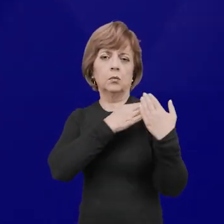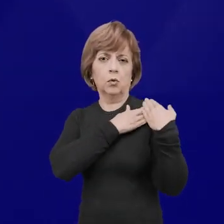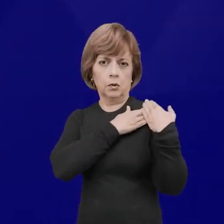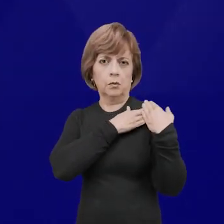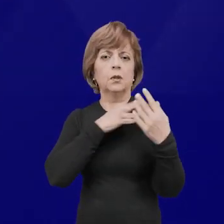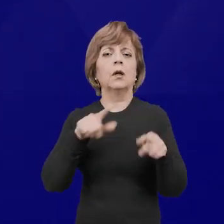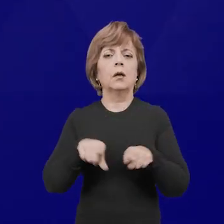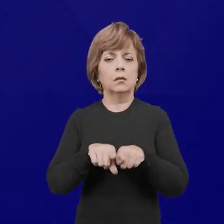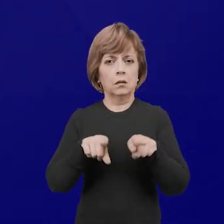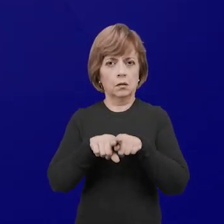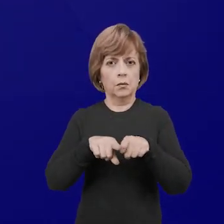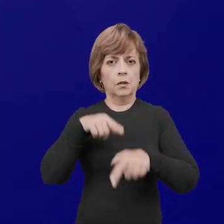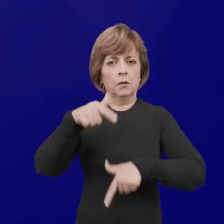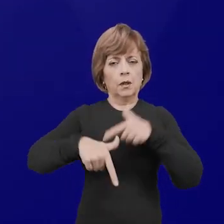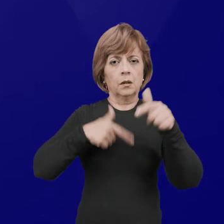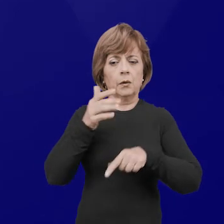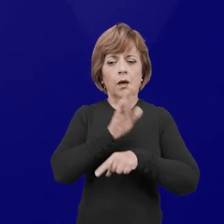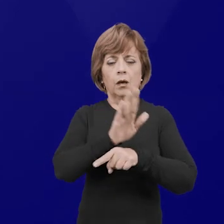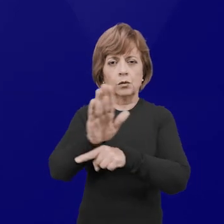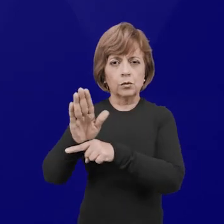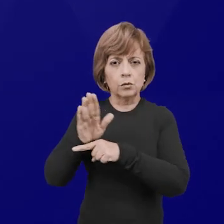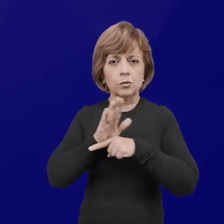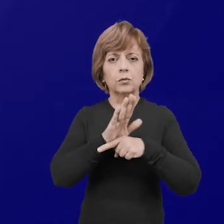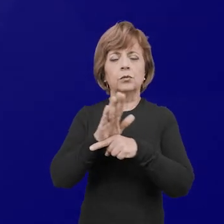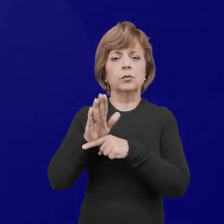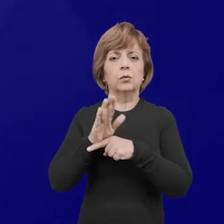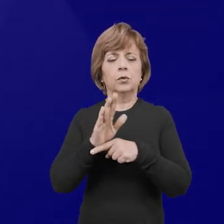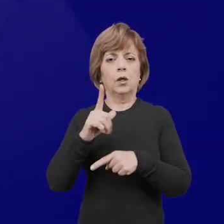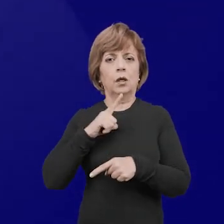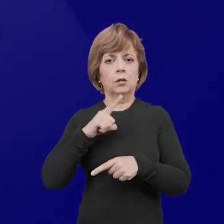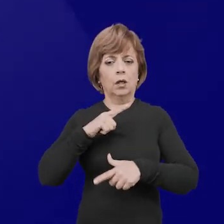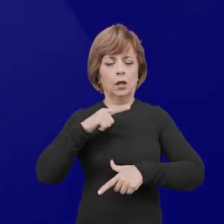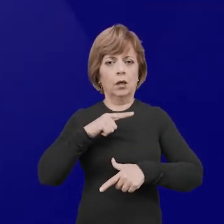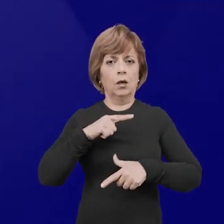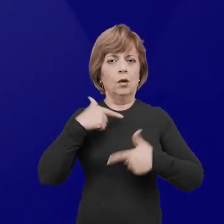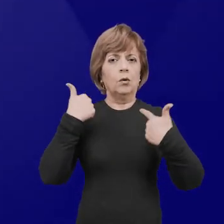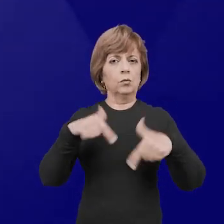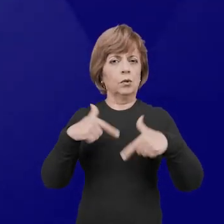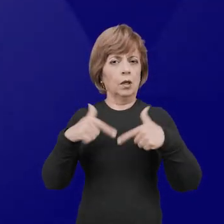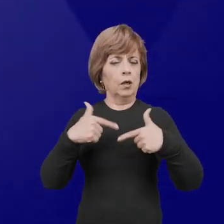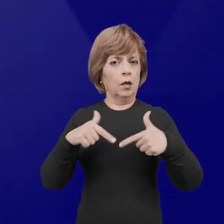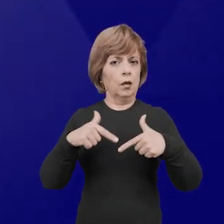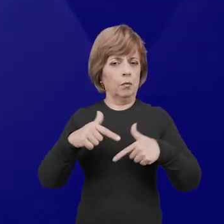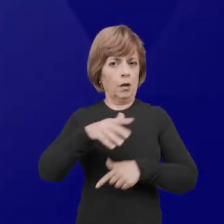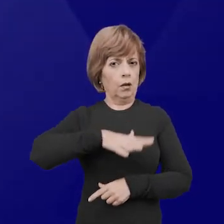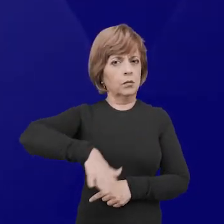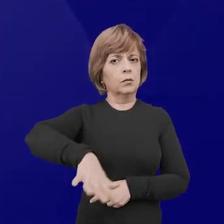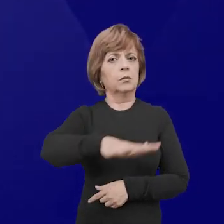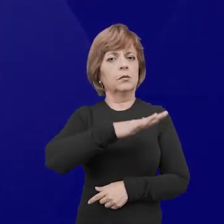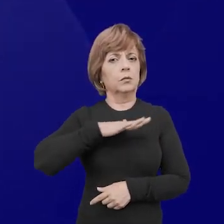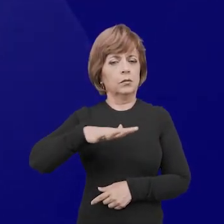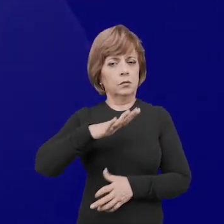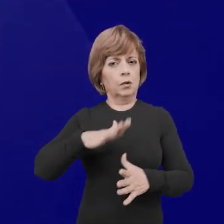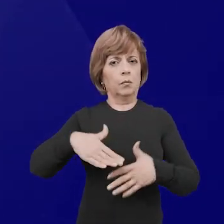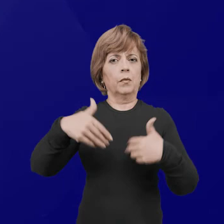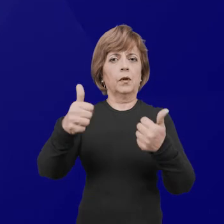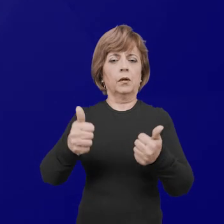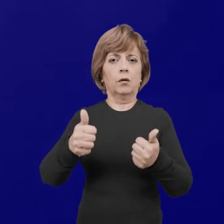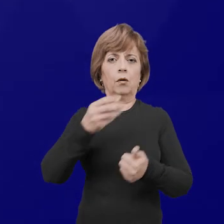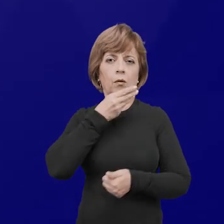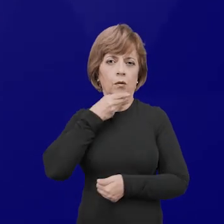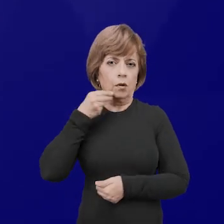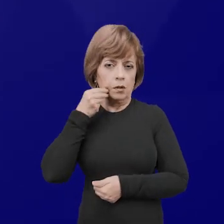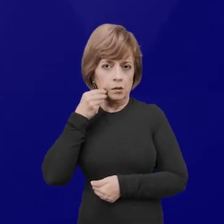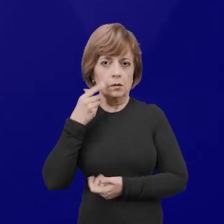para estar aí ajudando a ter um serviço público mais eficaz, que consegue entregar mais para a população e